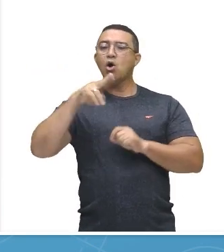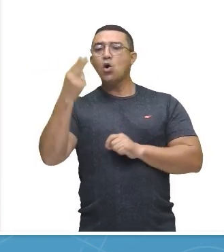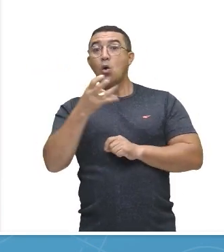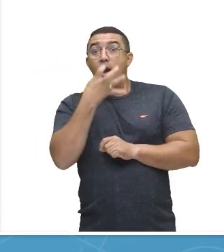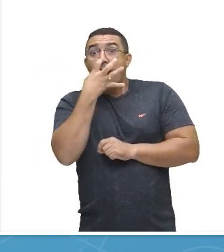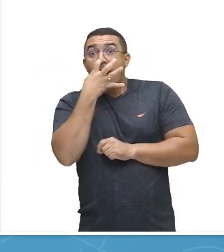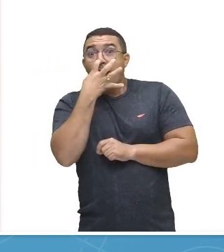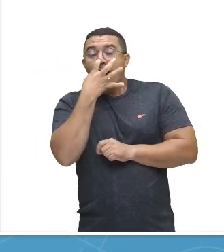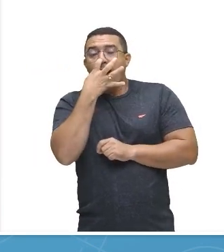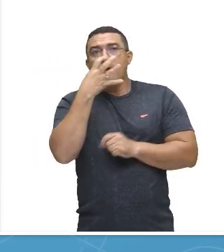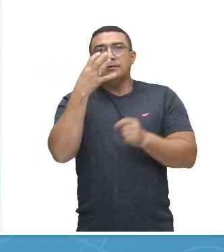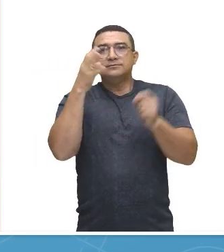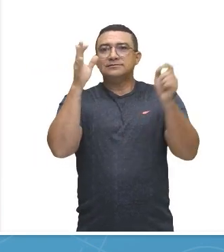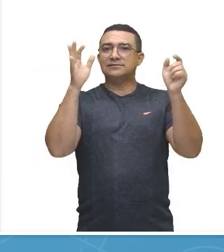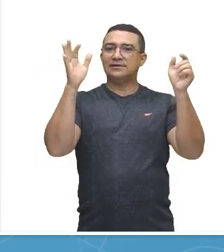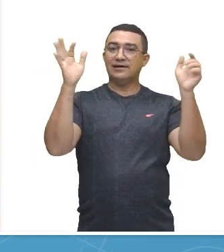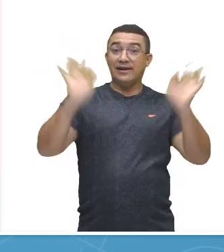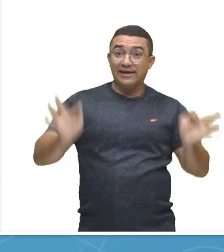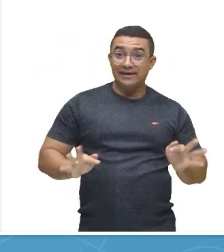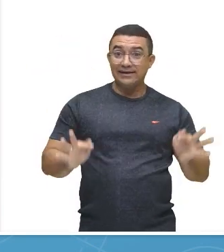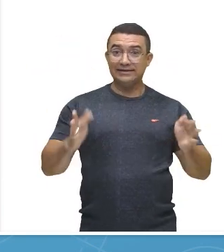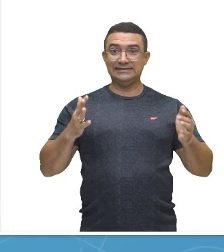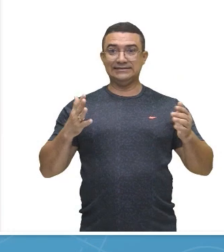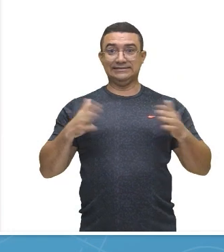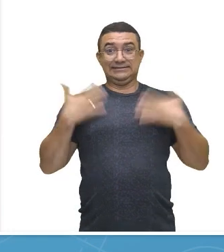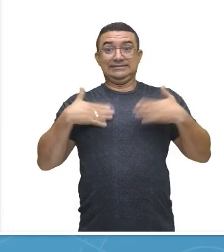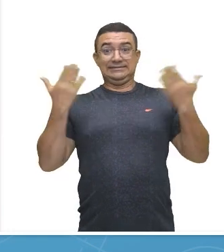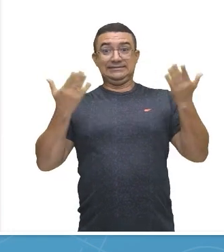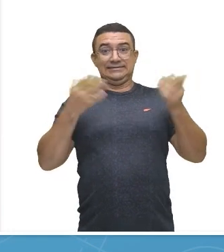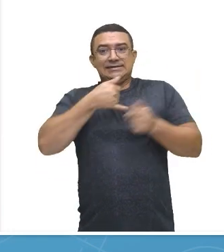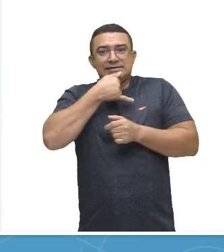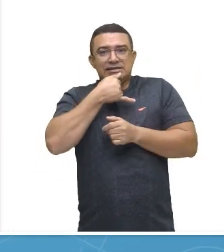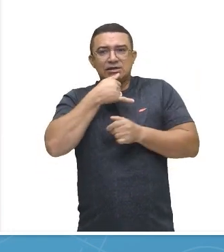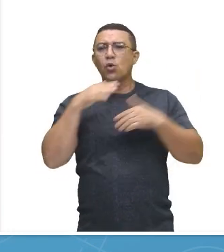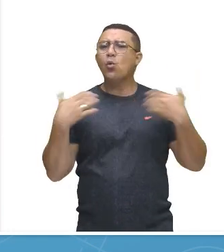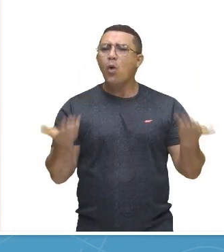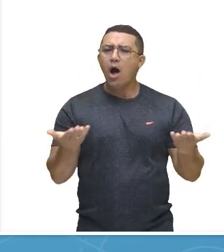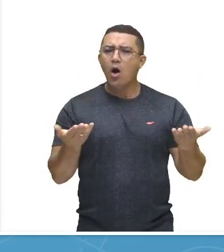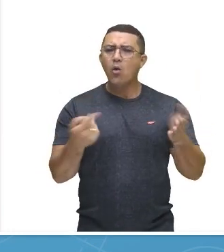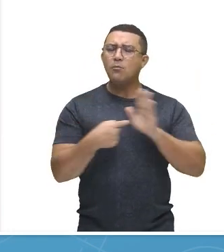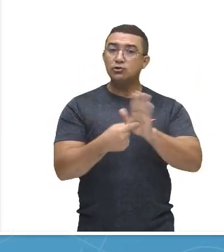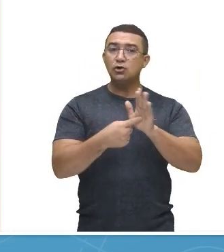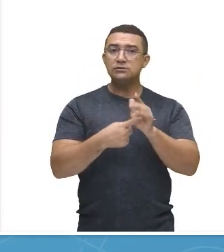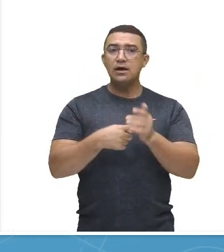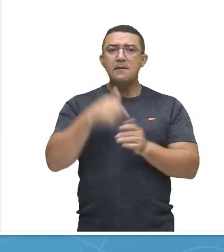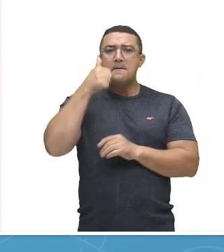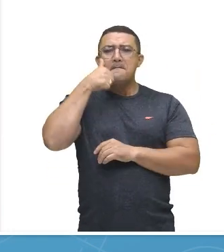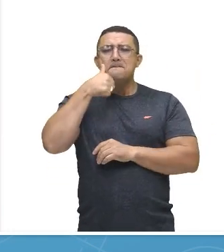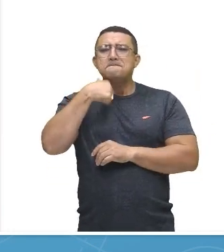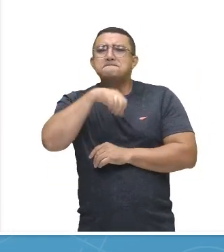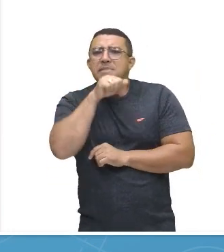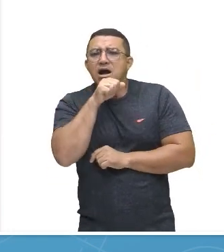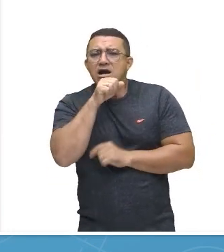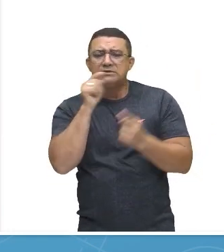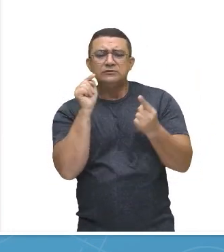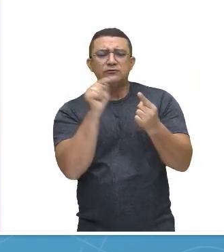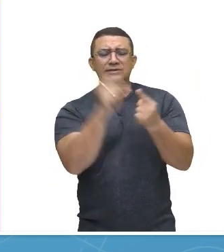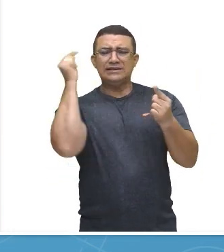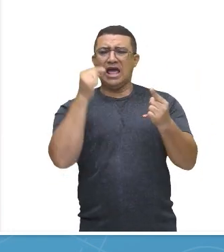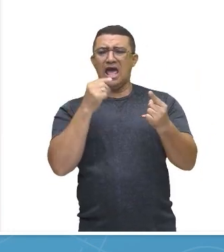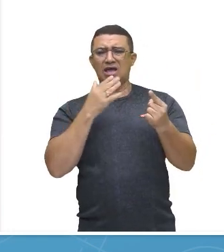de alegria, ou de tristeza, ou de espanto. O que foi? Será que foi surpresa quando ela disse, mãe, furei meu dedo? Será que